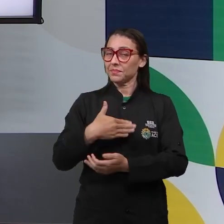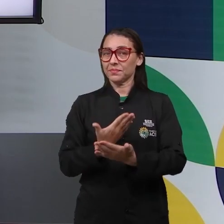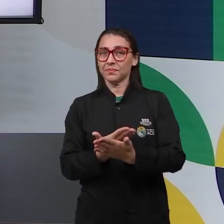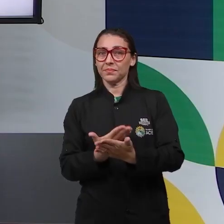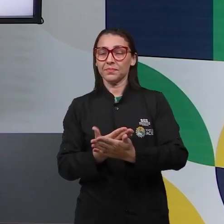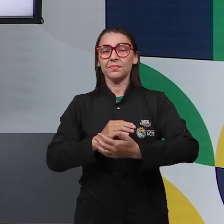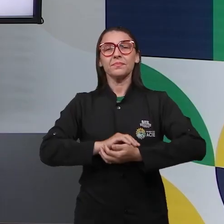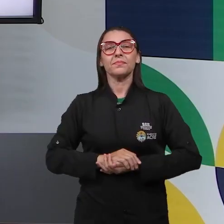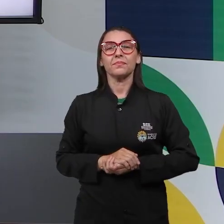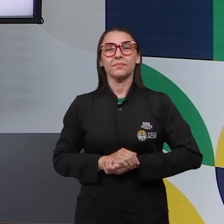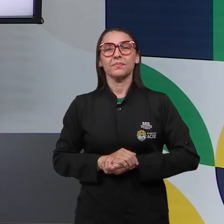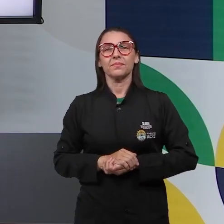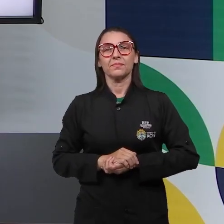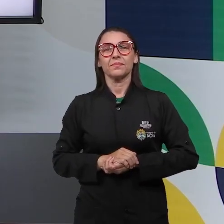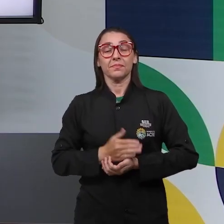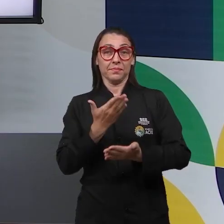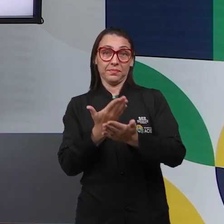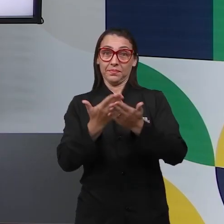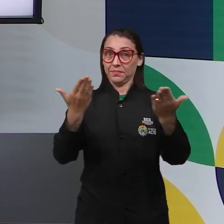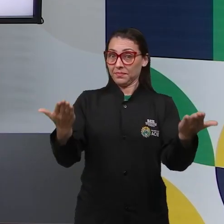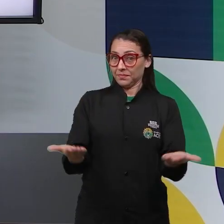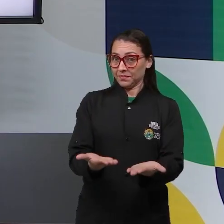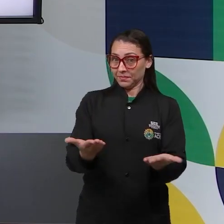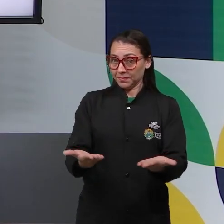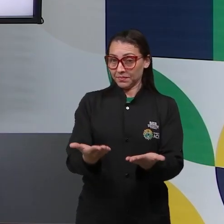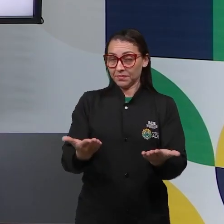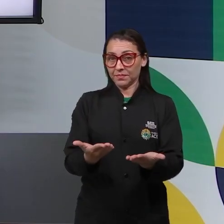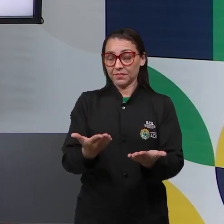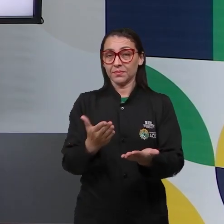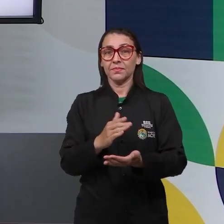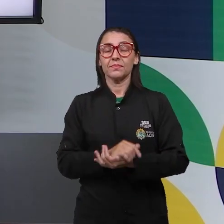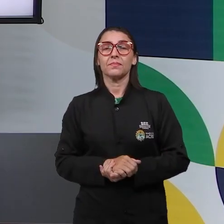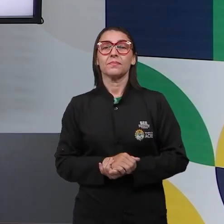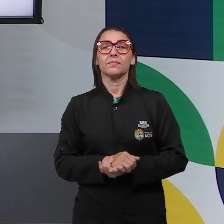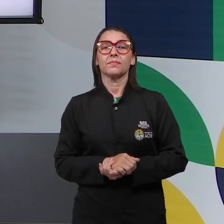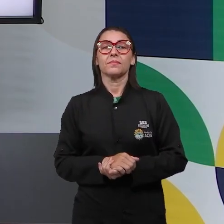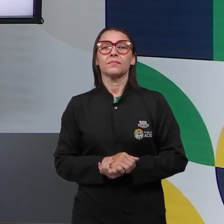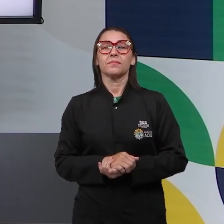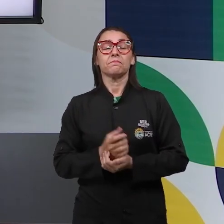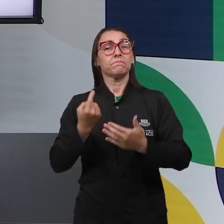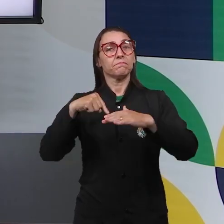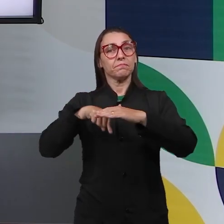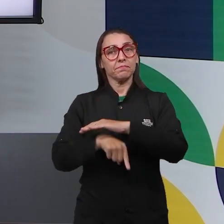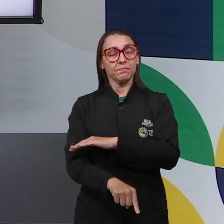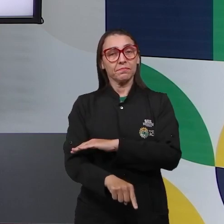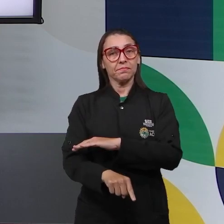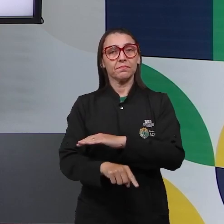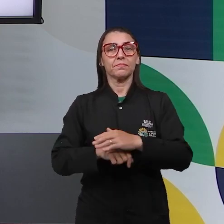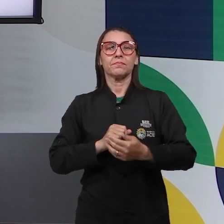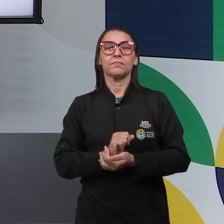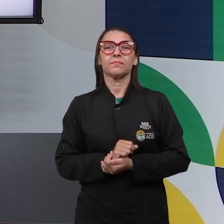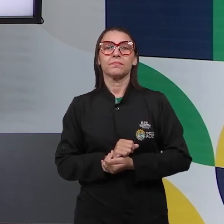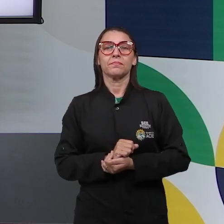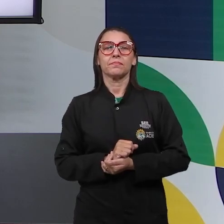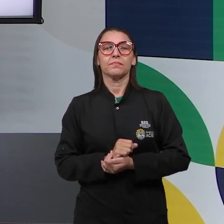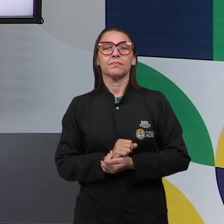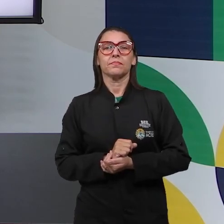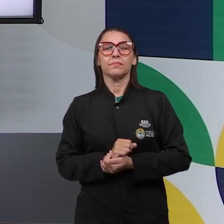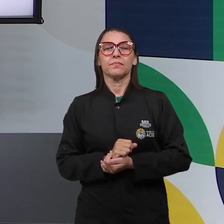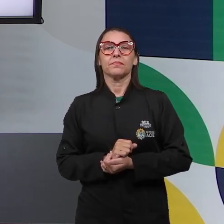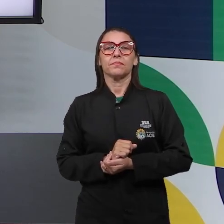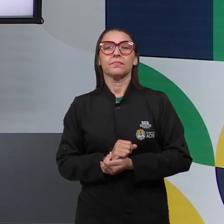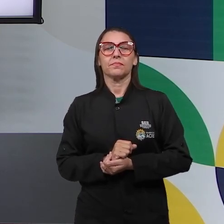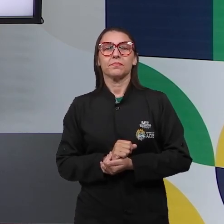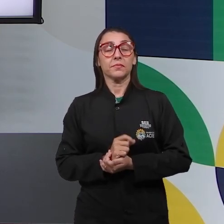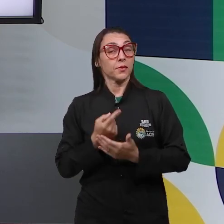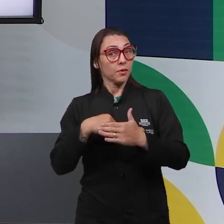estudar. Na classe de hoje, pessoal, nós vamos aí nos aprofundarmos. Na verdade, aí,